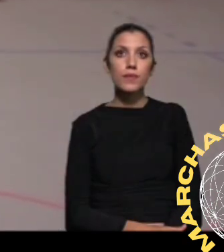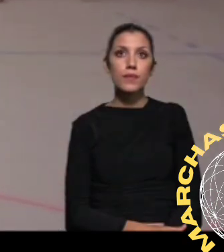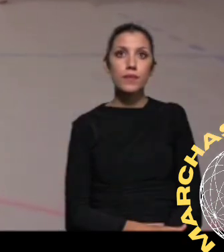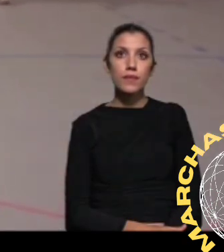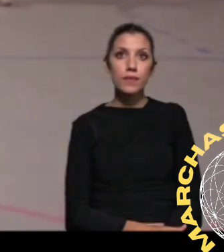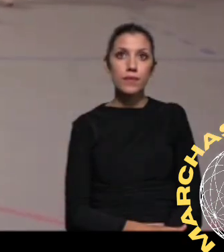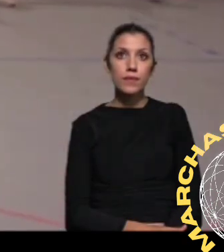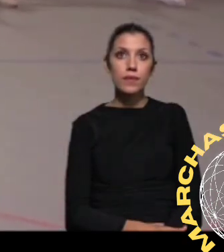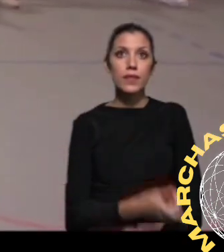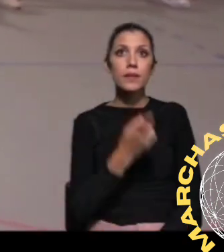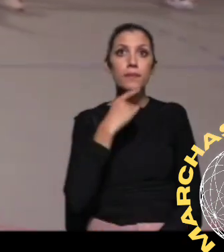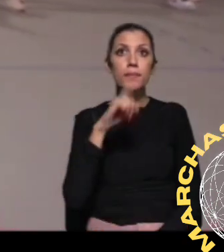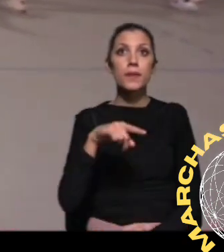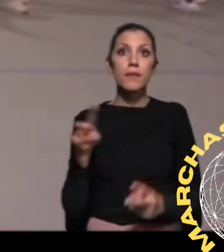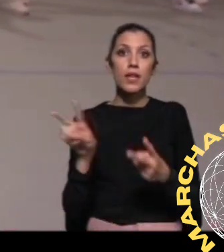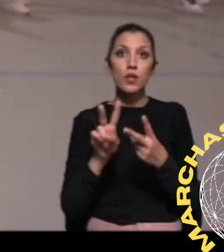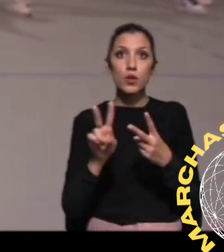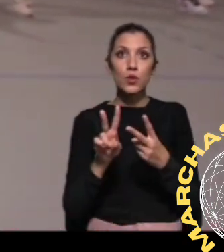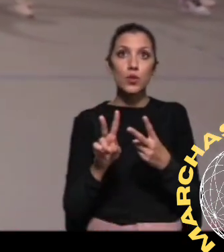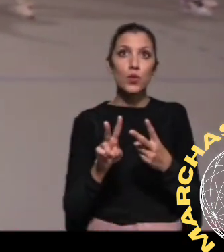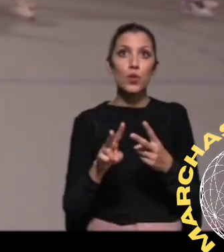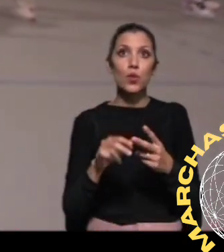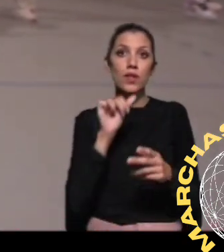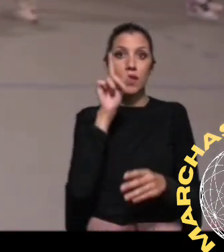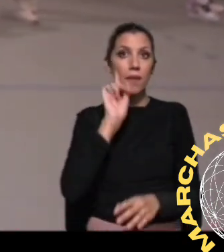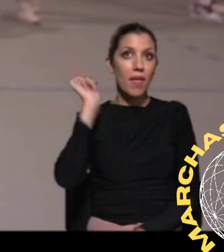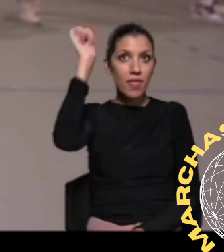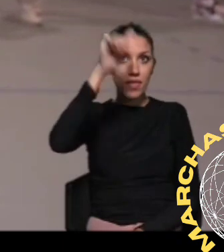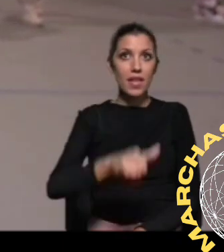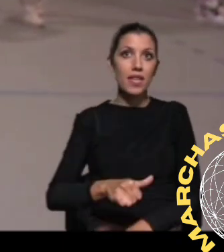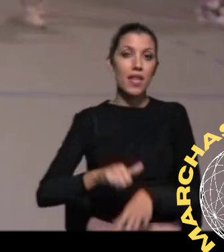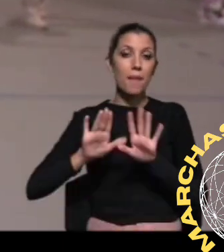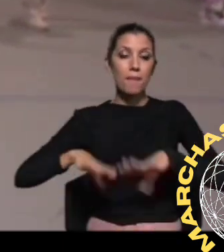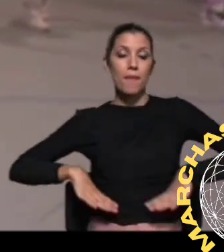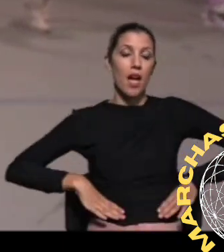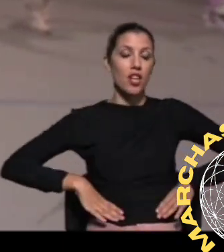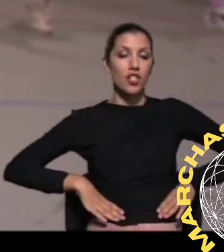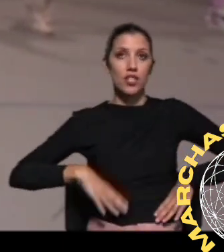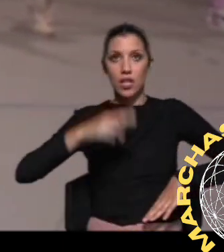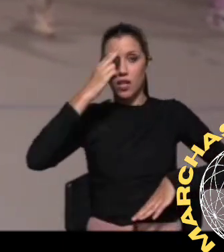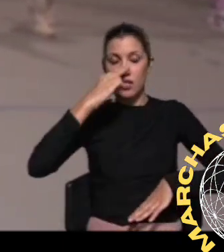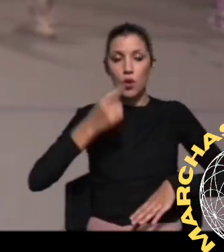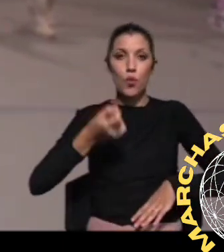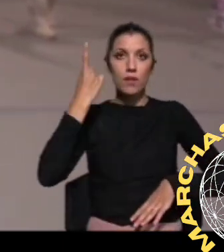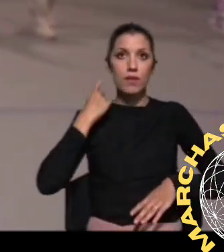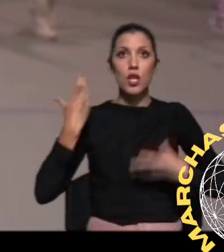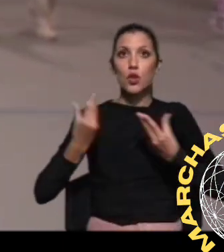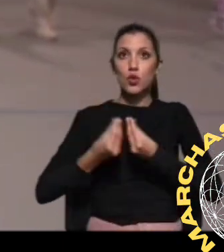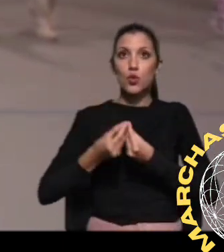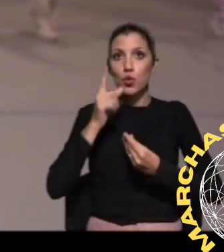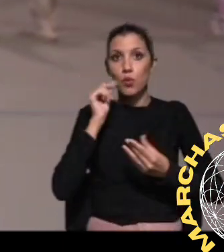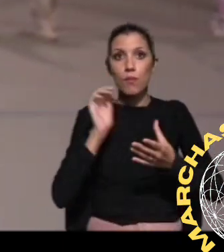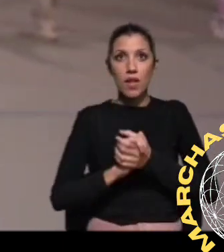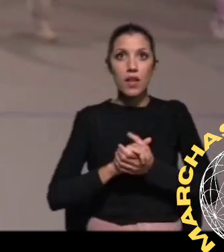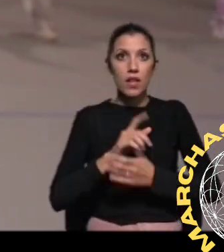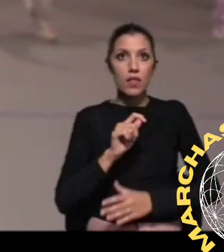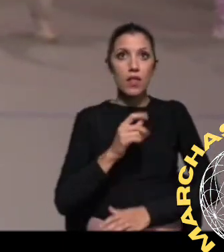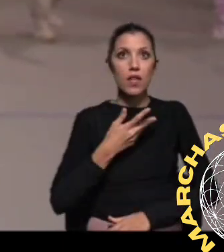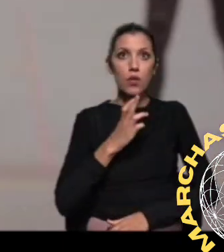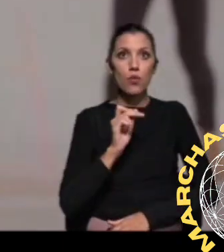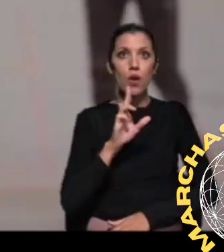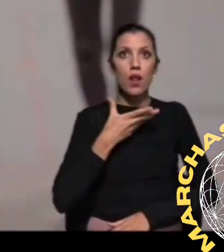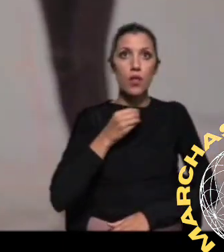É a segunda vez que sou madrinha da Marcha do Castelo. O ano passado fui madrinha com o meu marido, com o Eduardo Madeira. Este ano já o